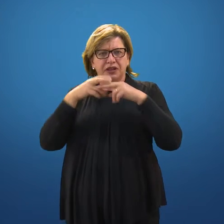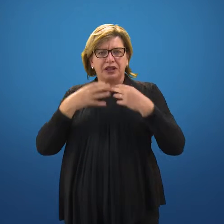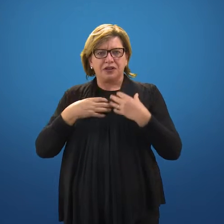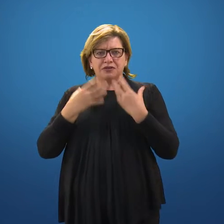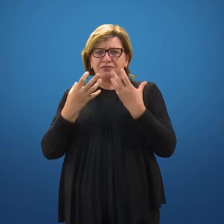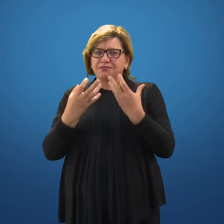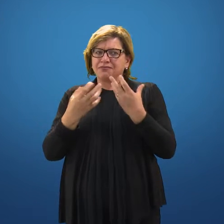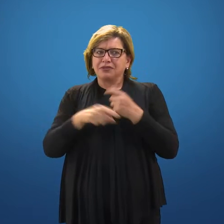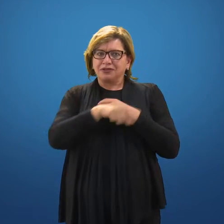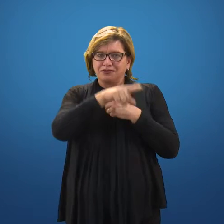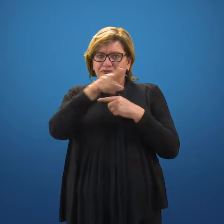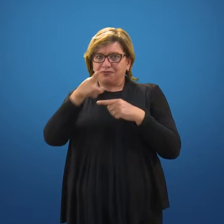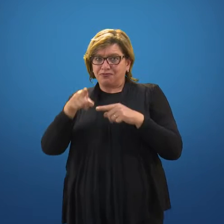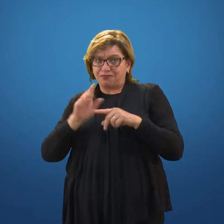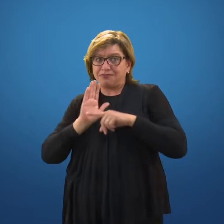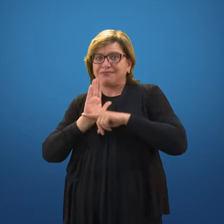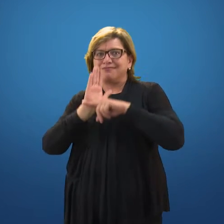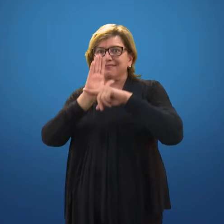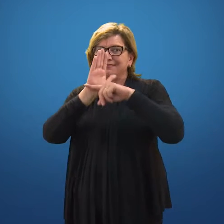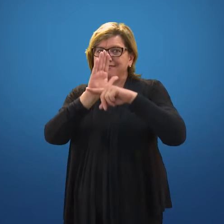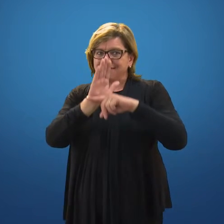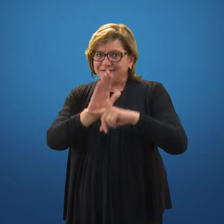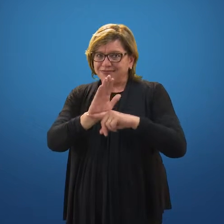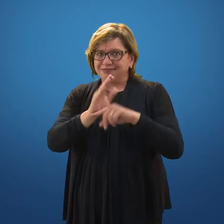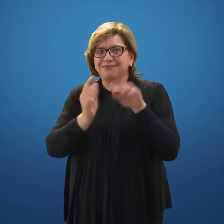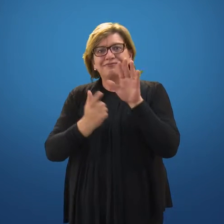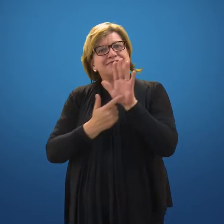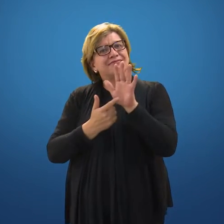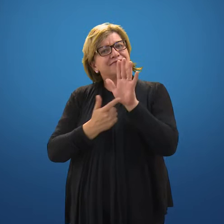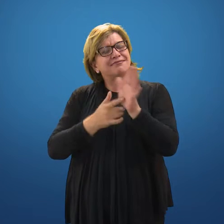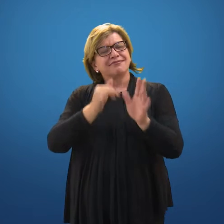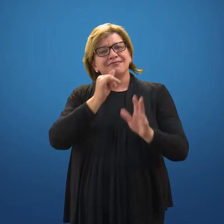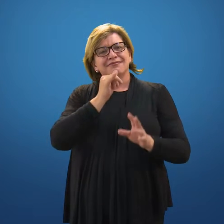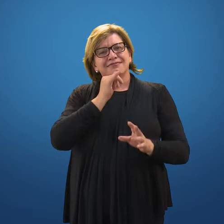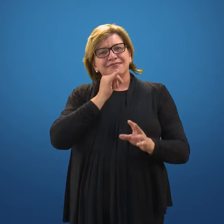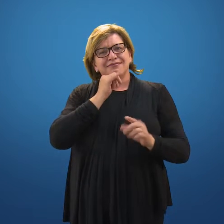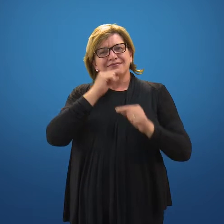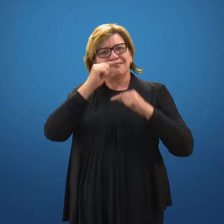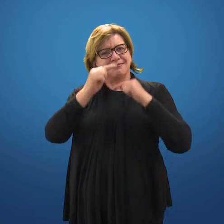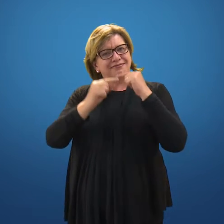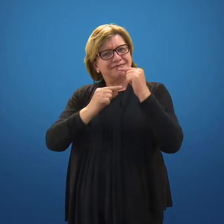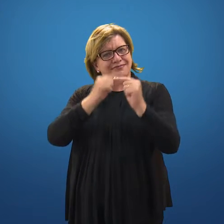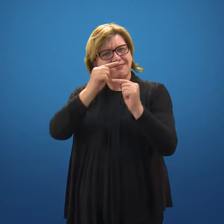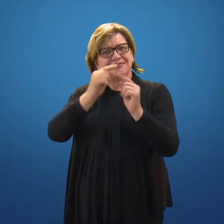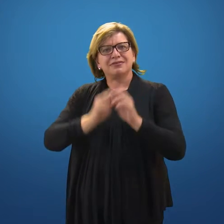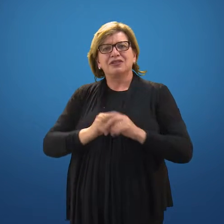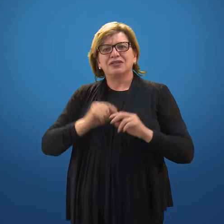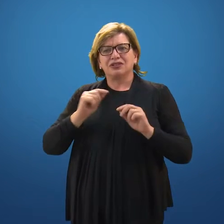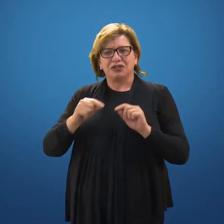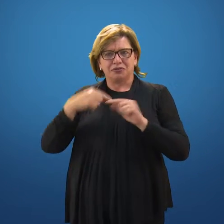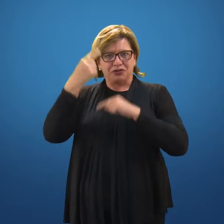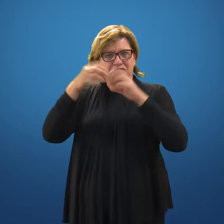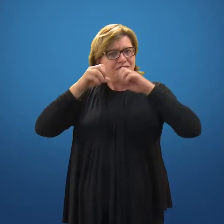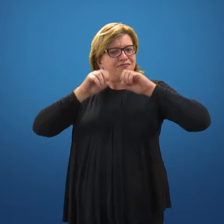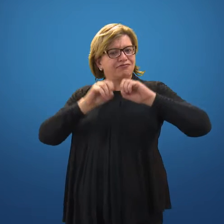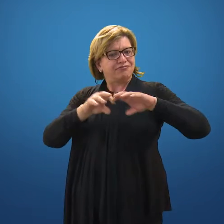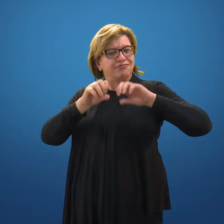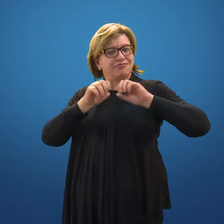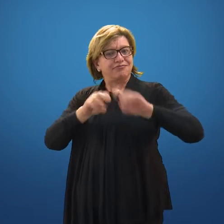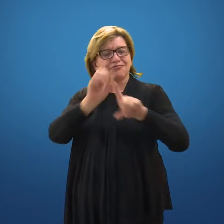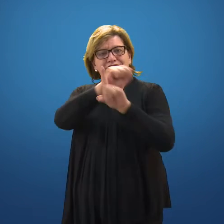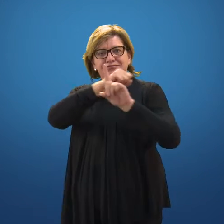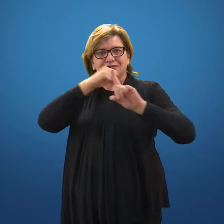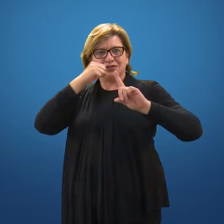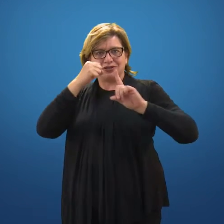espero contribuir aqui com algumas ilustrações quando formos dar aulas de